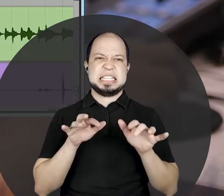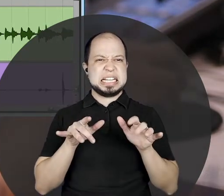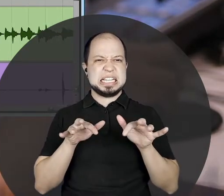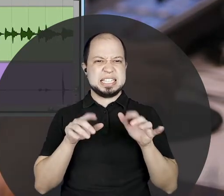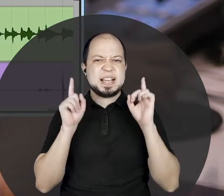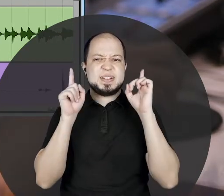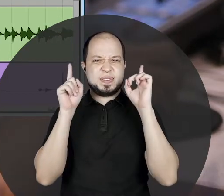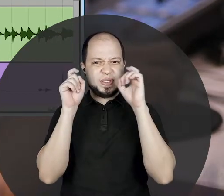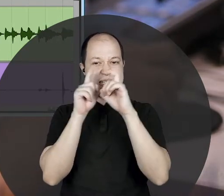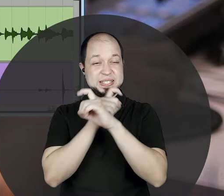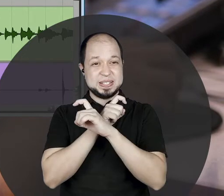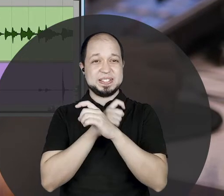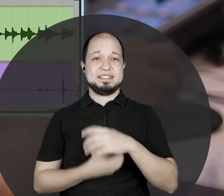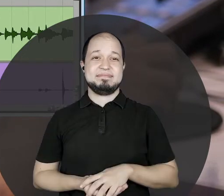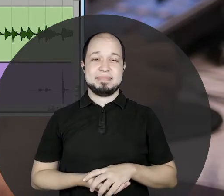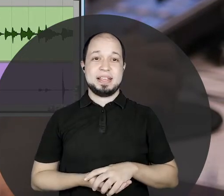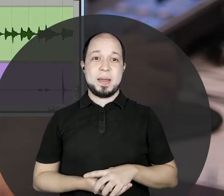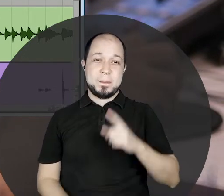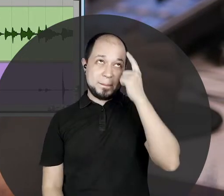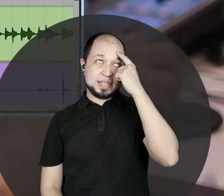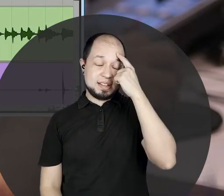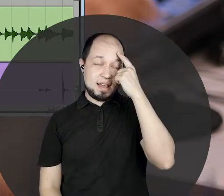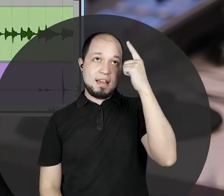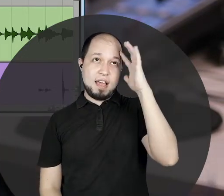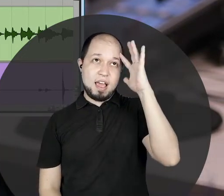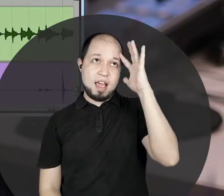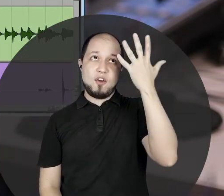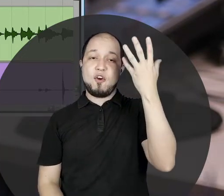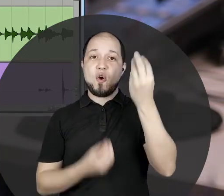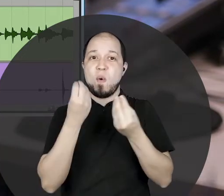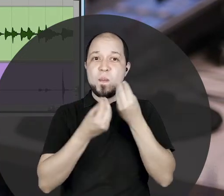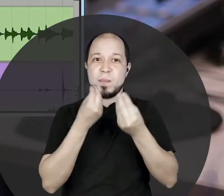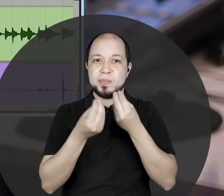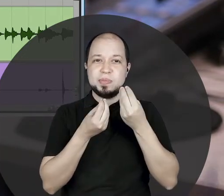Tecladinho maldito. Uma das coisas que me veio, a ideia foi...